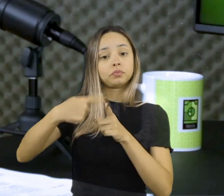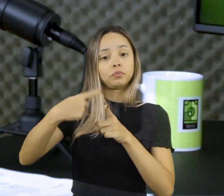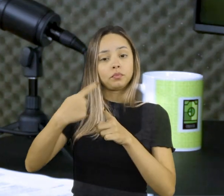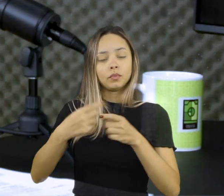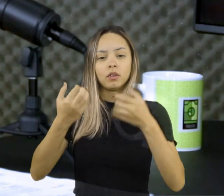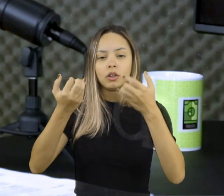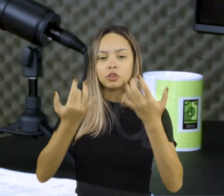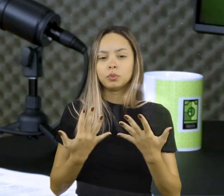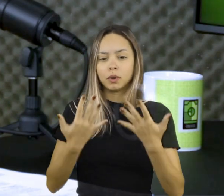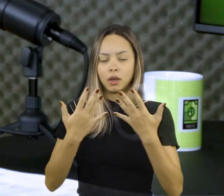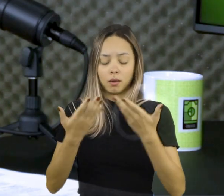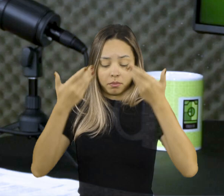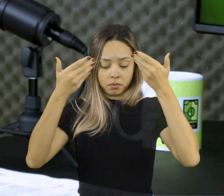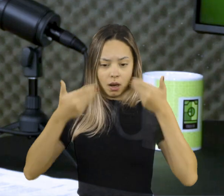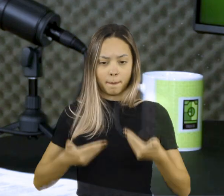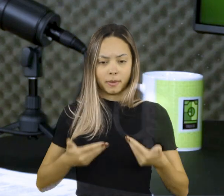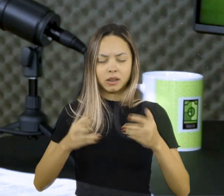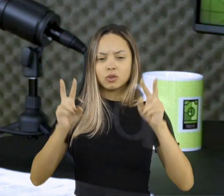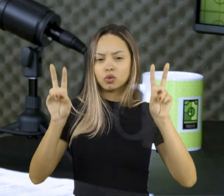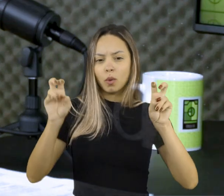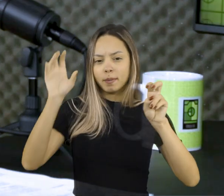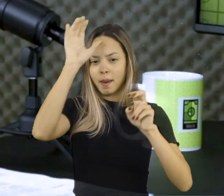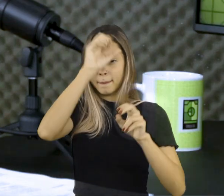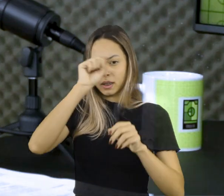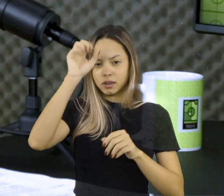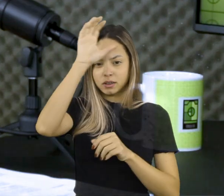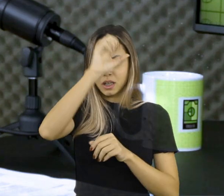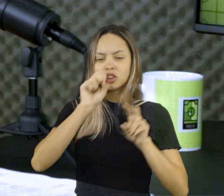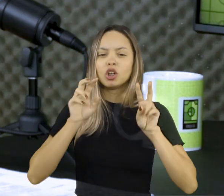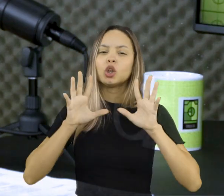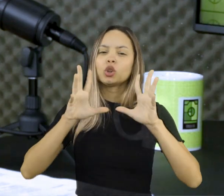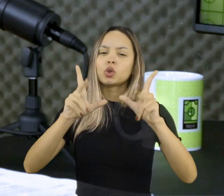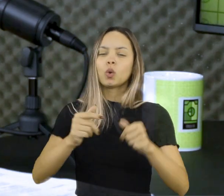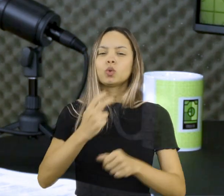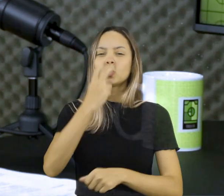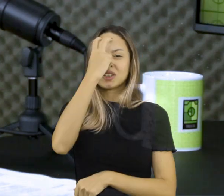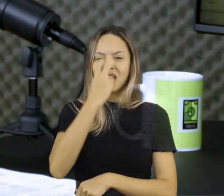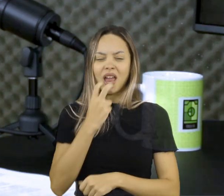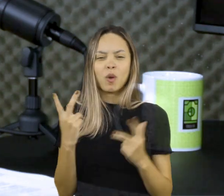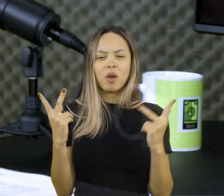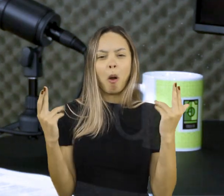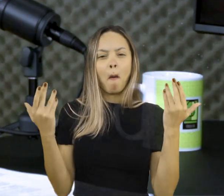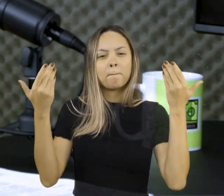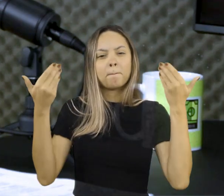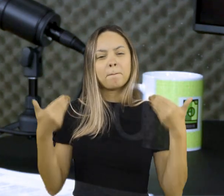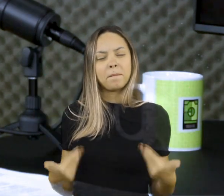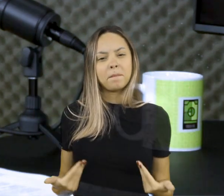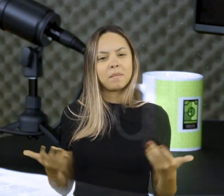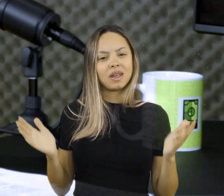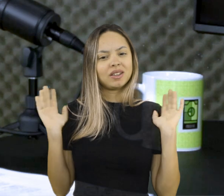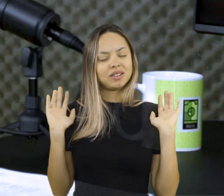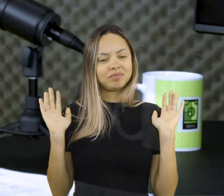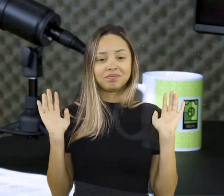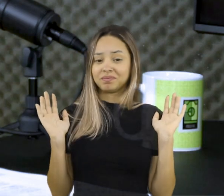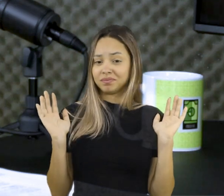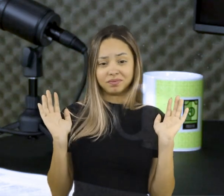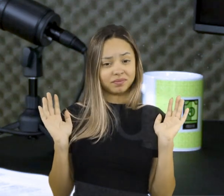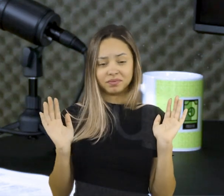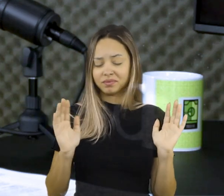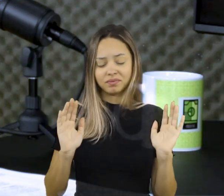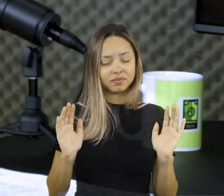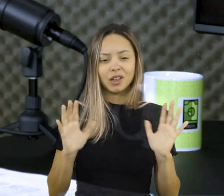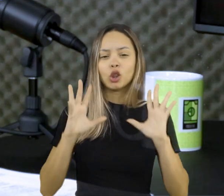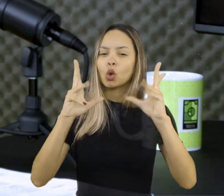para Nilma, nem todo cego é igual a Nilma, nem toda pessoa com baixa visão é igual a